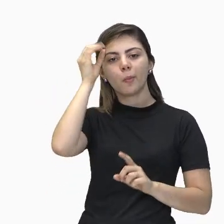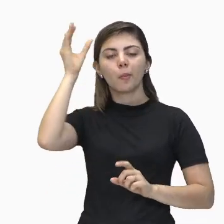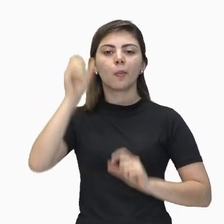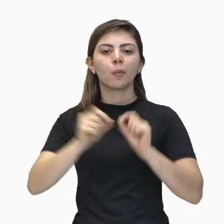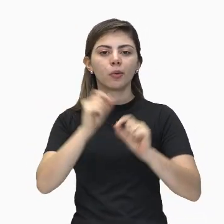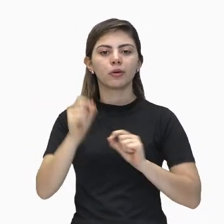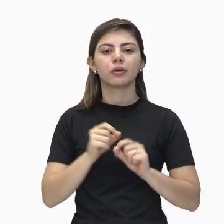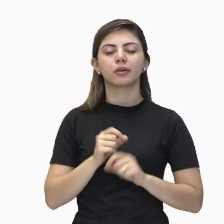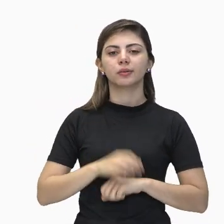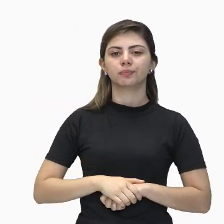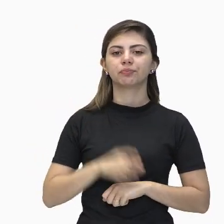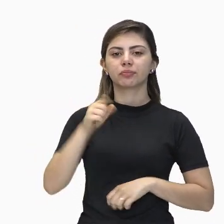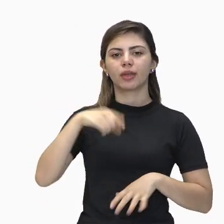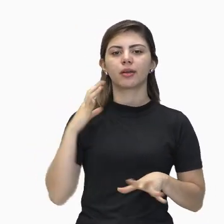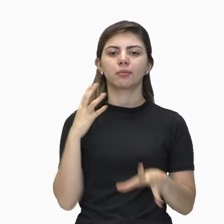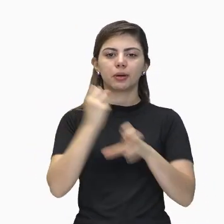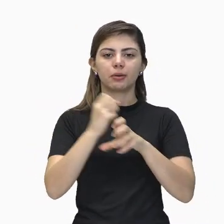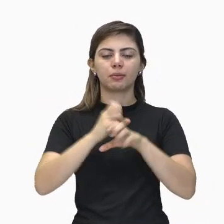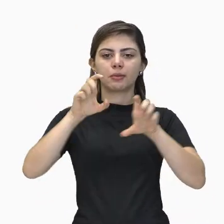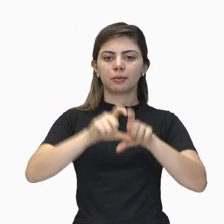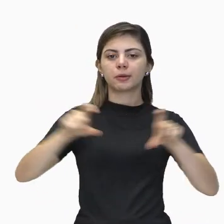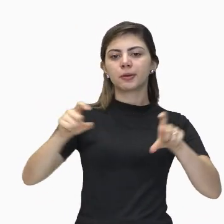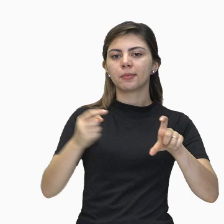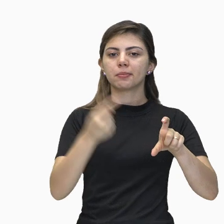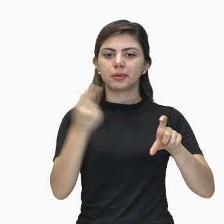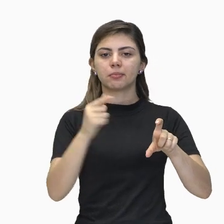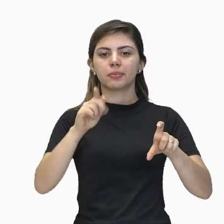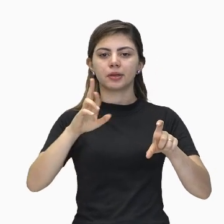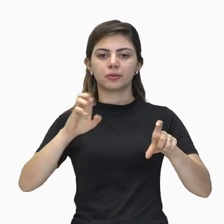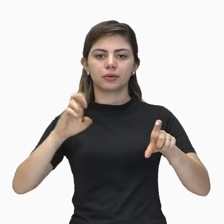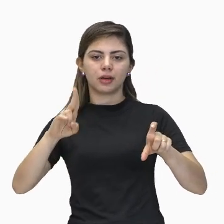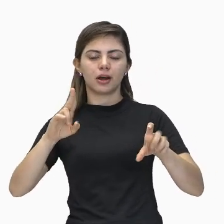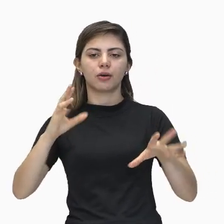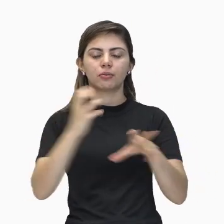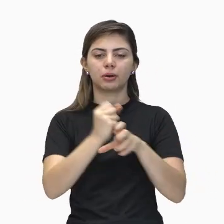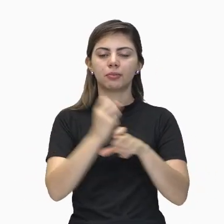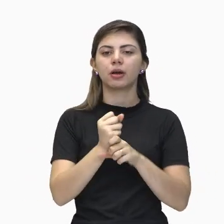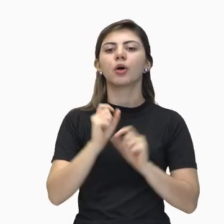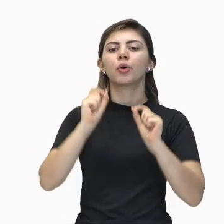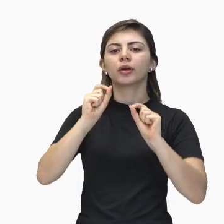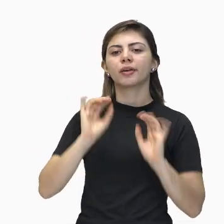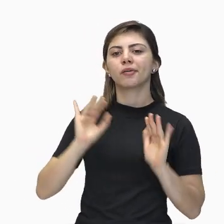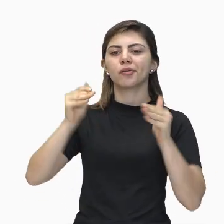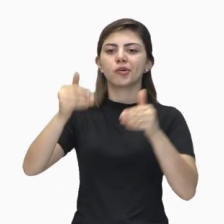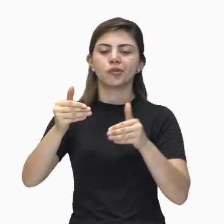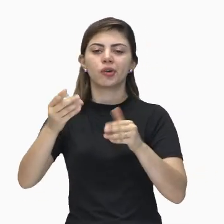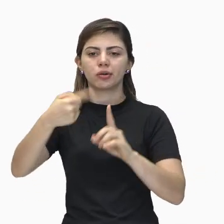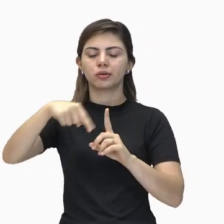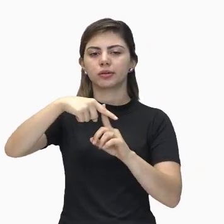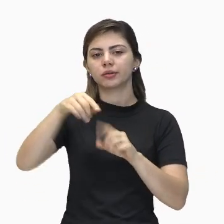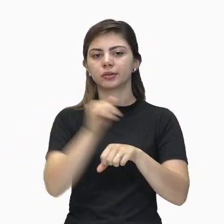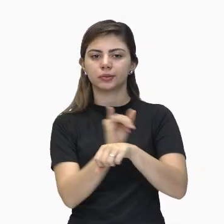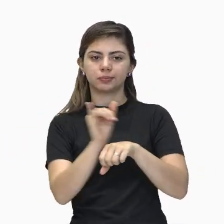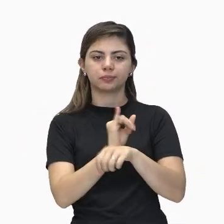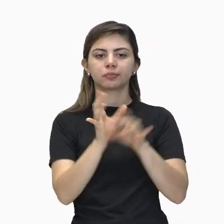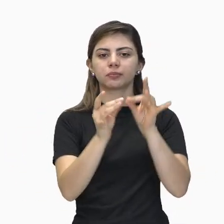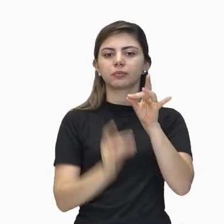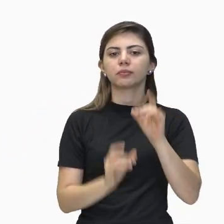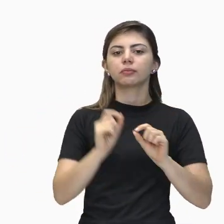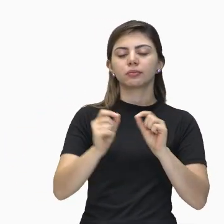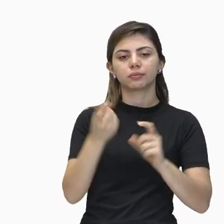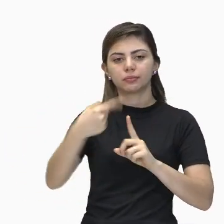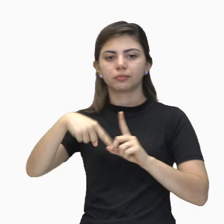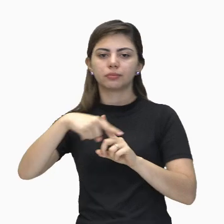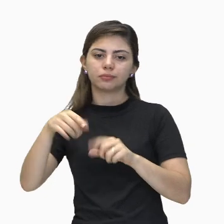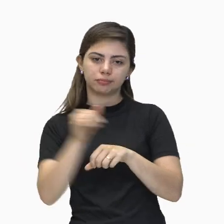conhecimento sistemas de equação do primeiro grau, método adição, detalhamento, método